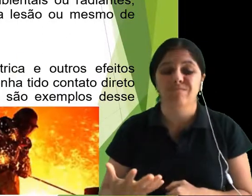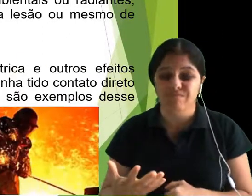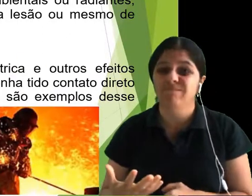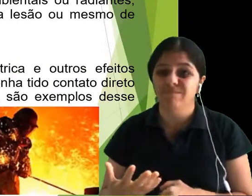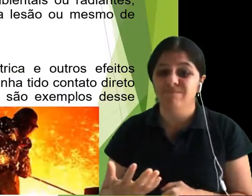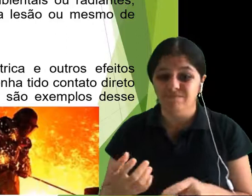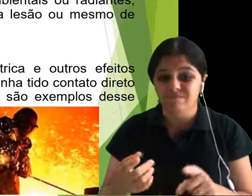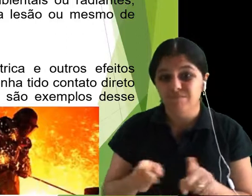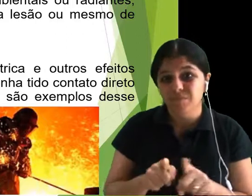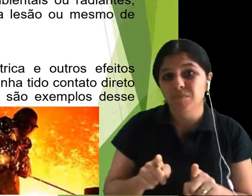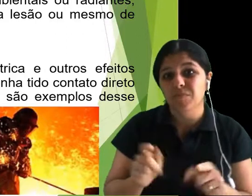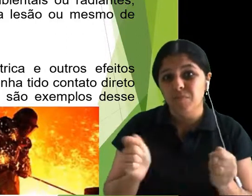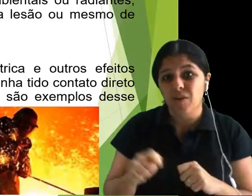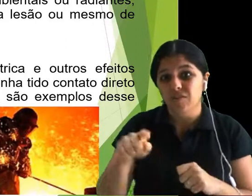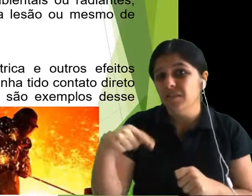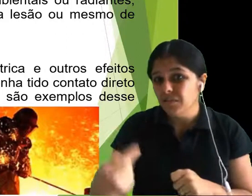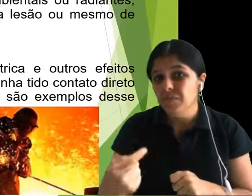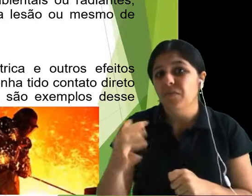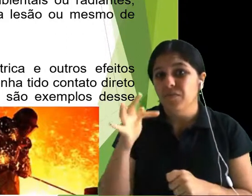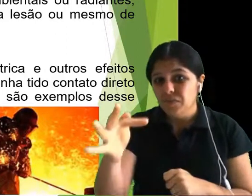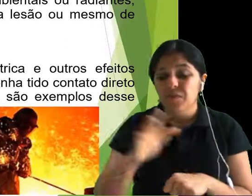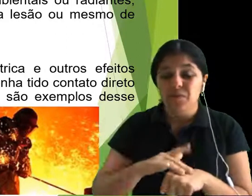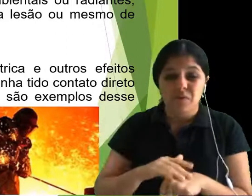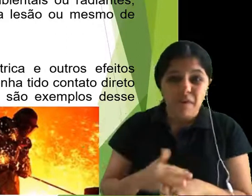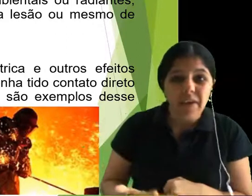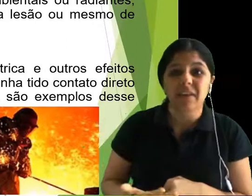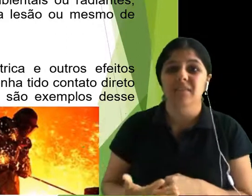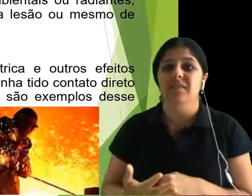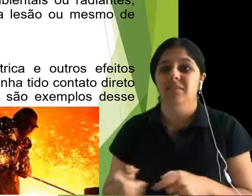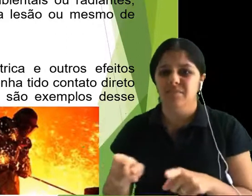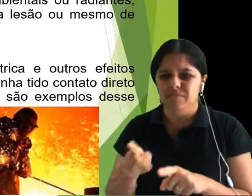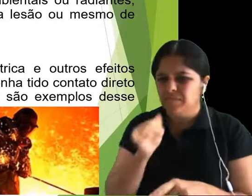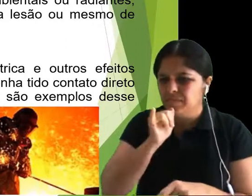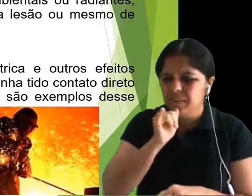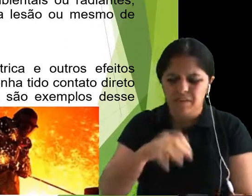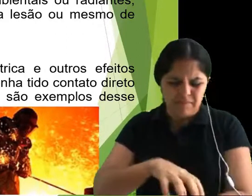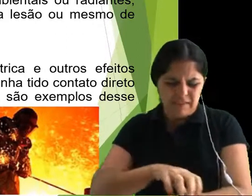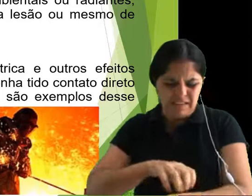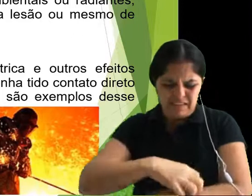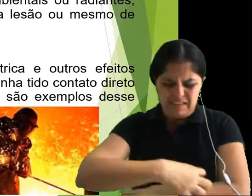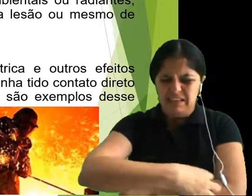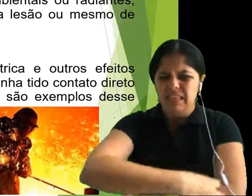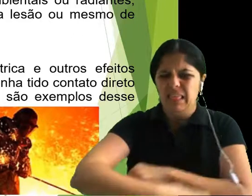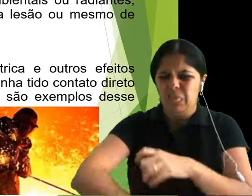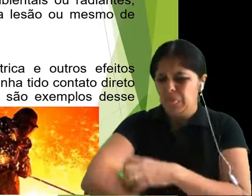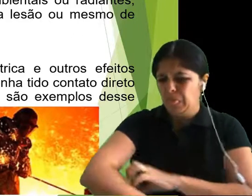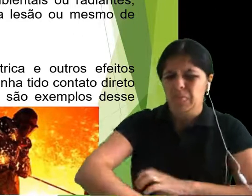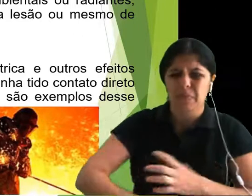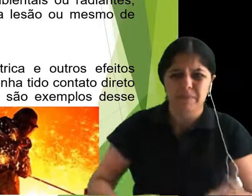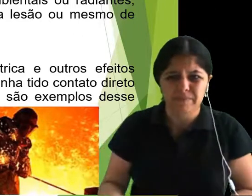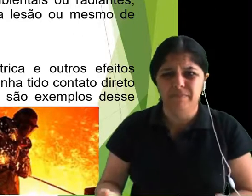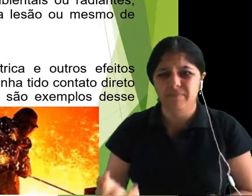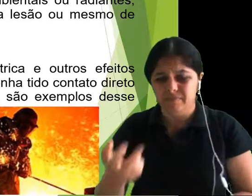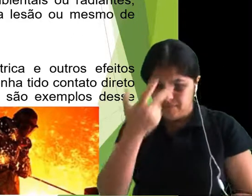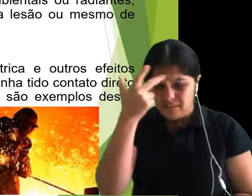doença ocupacional. Então, queimaduras por raios de solda elétrica e outros efeitos lesivos imediatos,